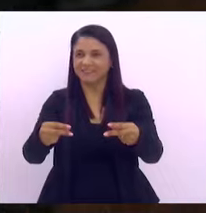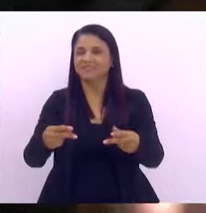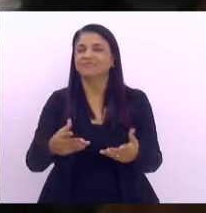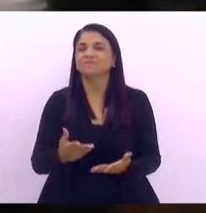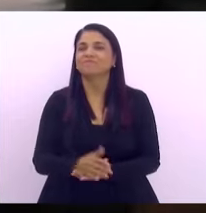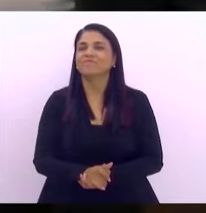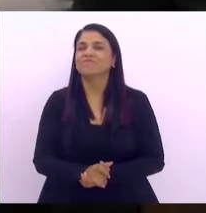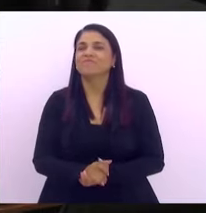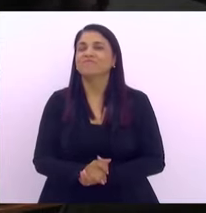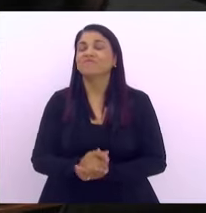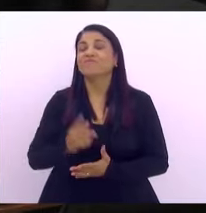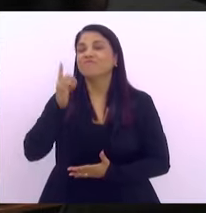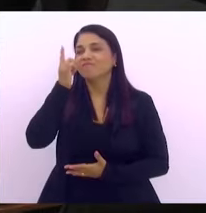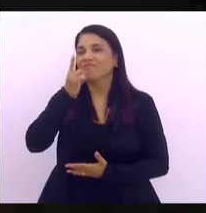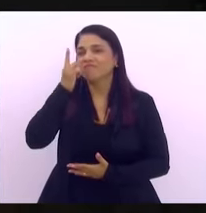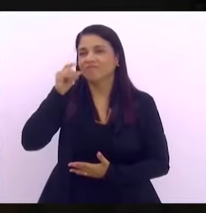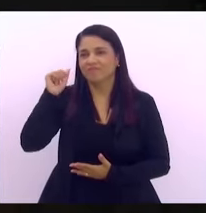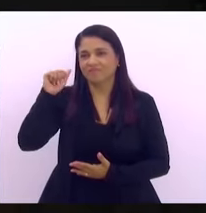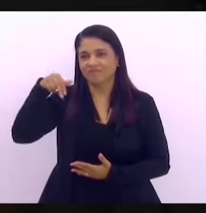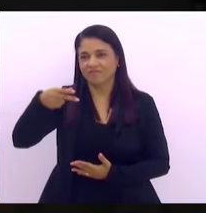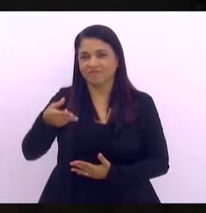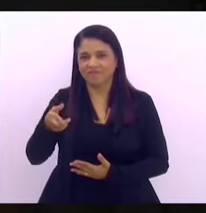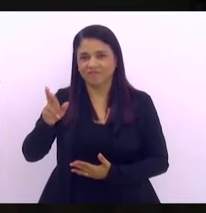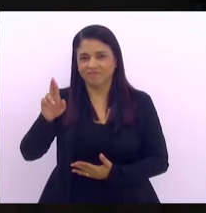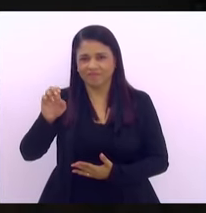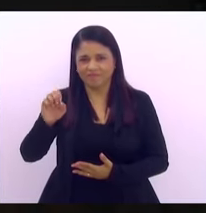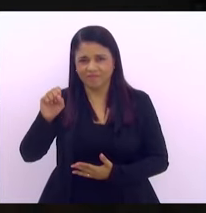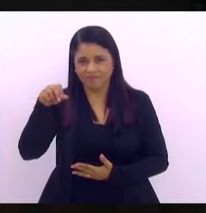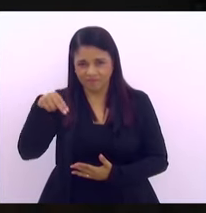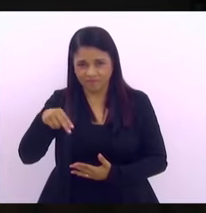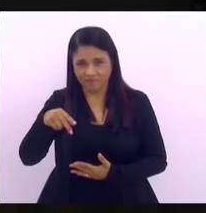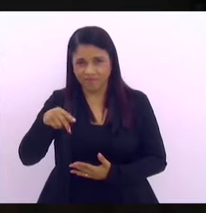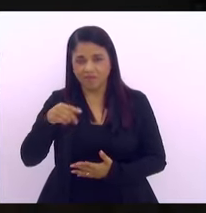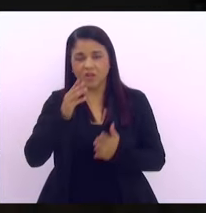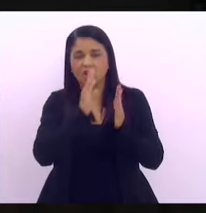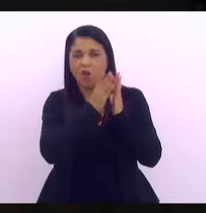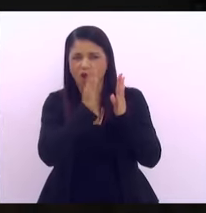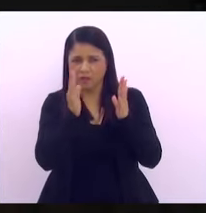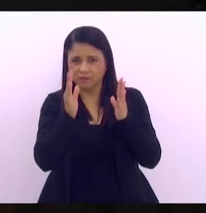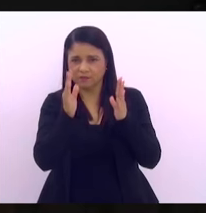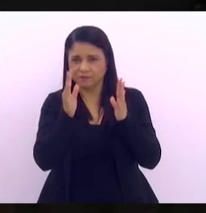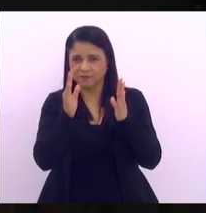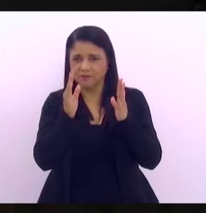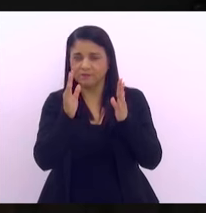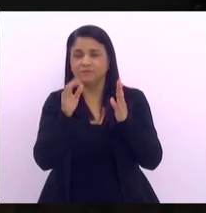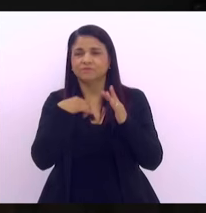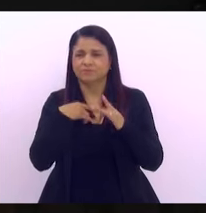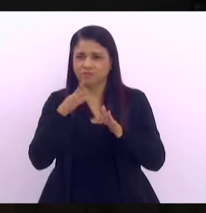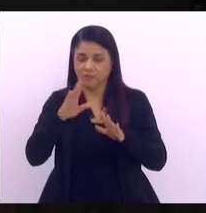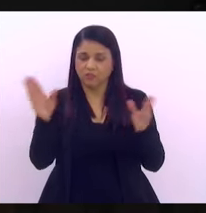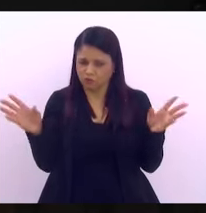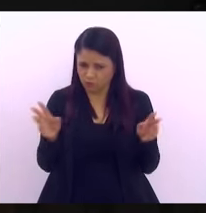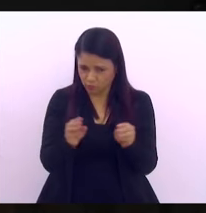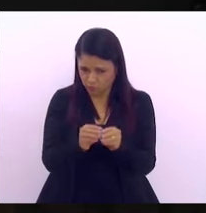Deputado Anderson, é discutir sobre a matéria ou... Questão de ordem, senhor presidente. É, então, deixa só eu concluir aqui